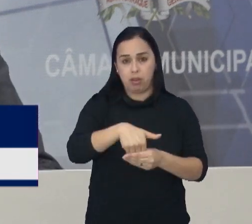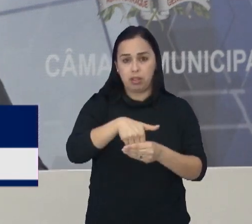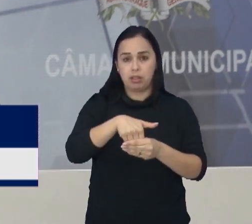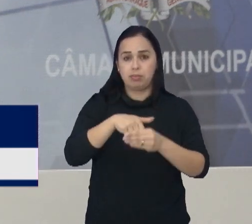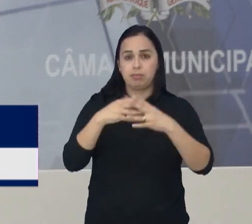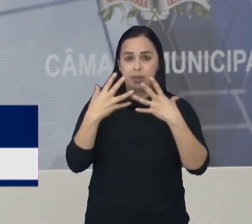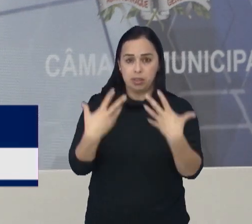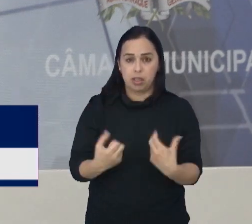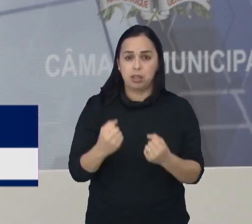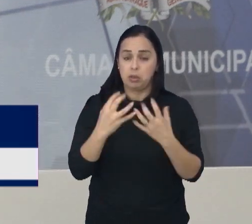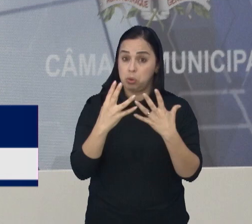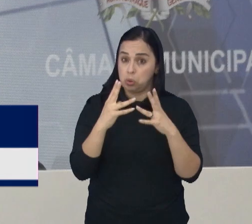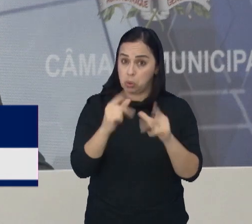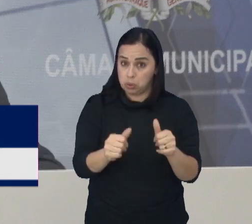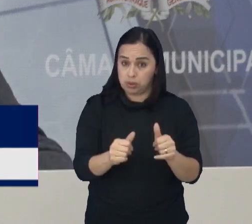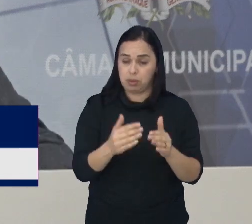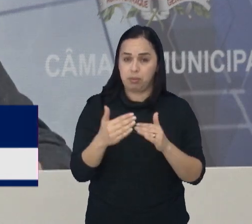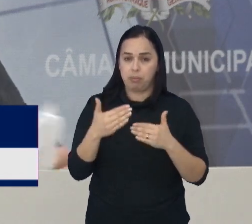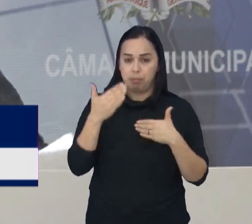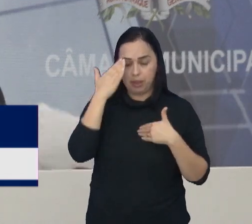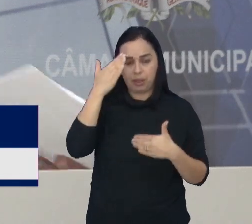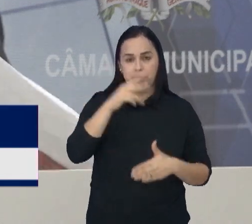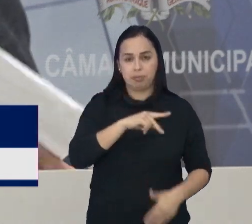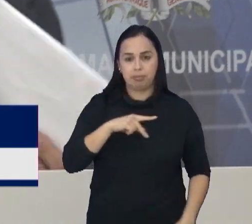unânime. Obrigado, senhor presidente.